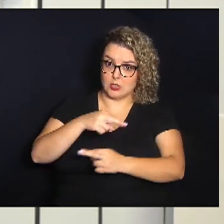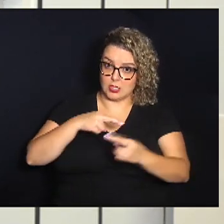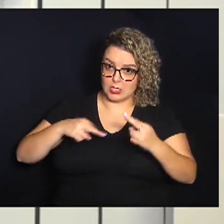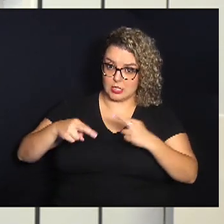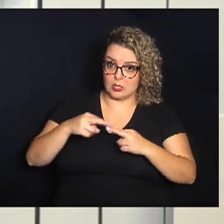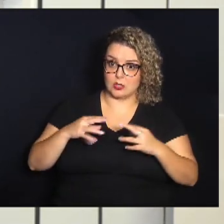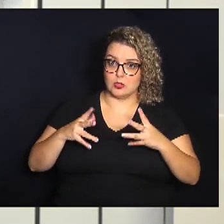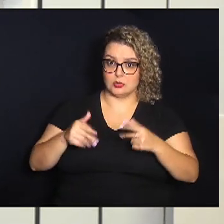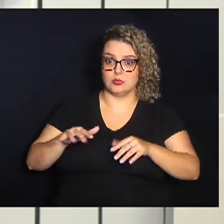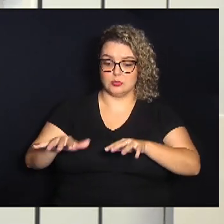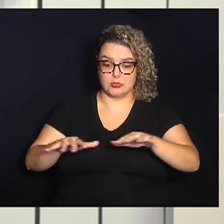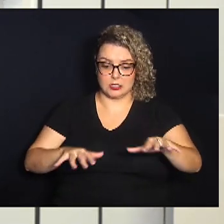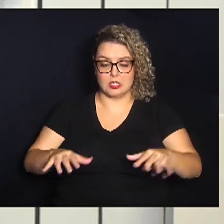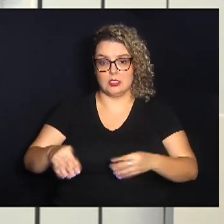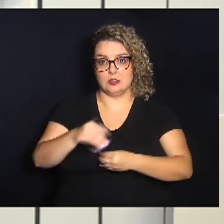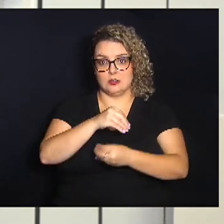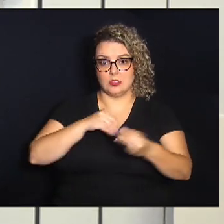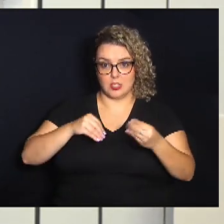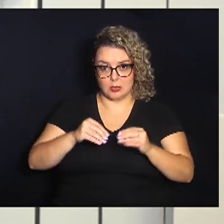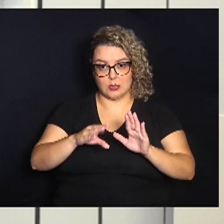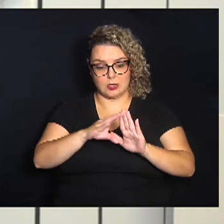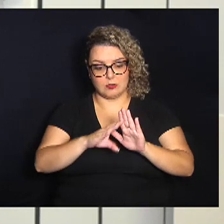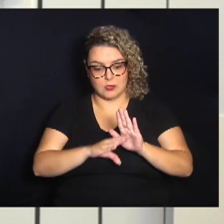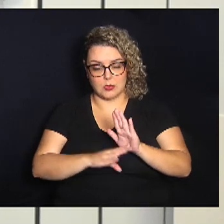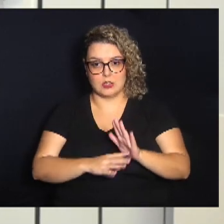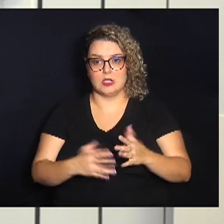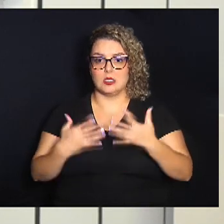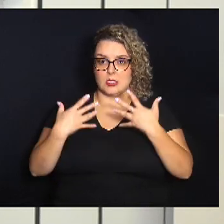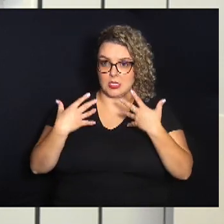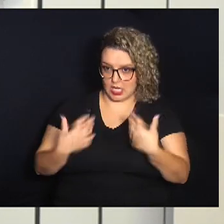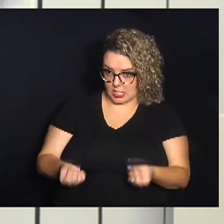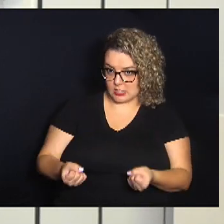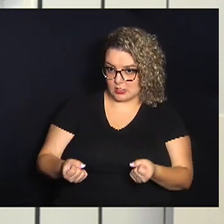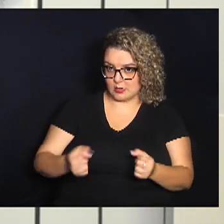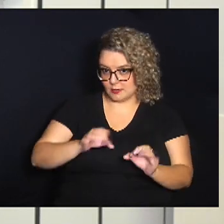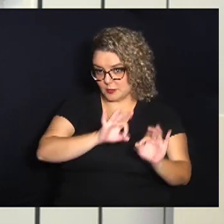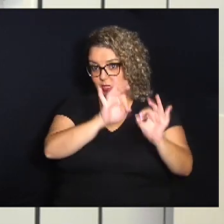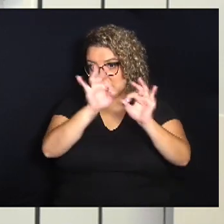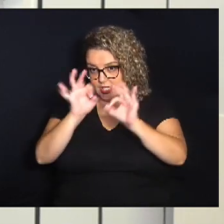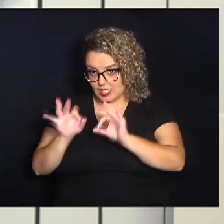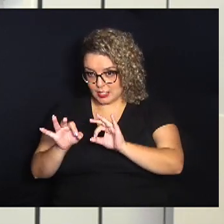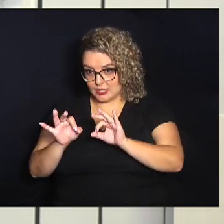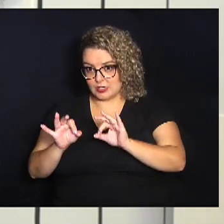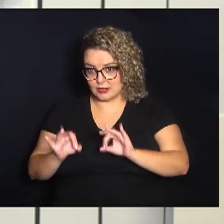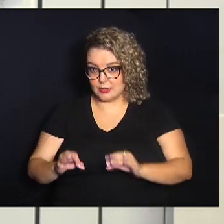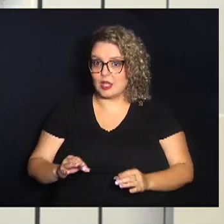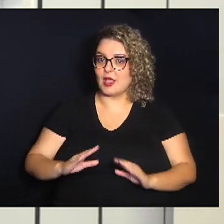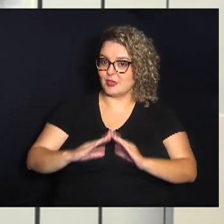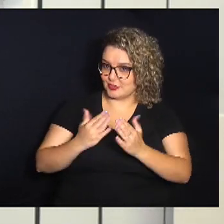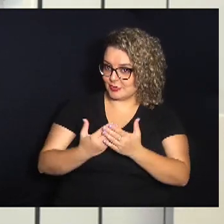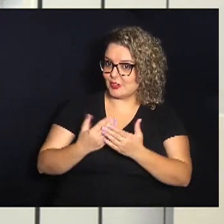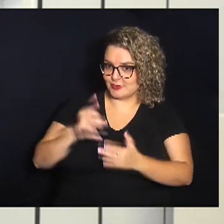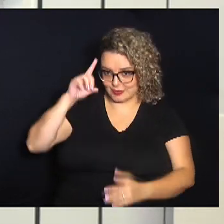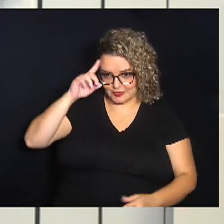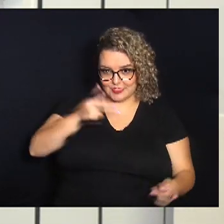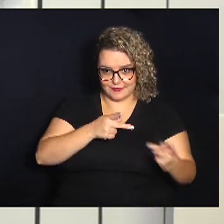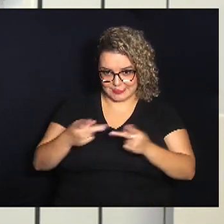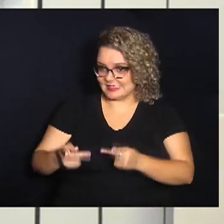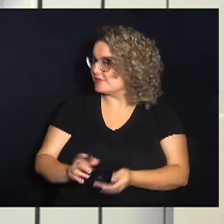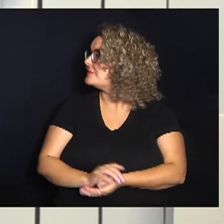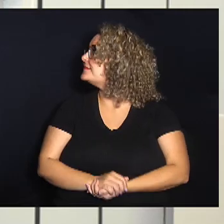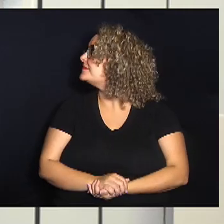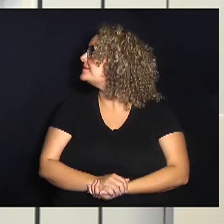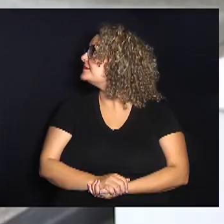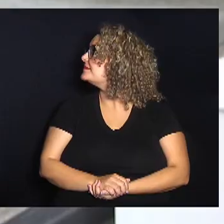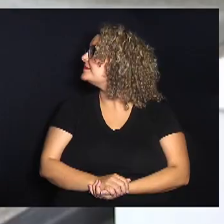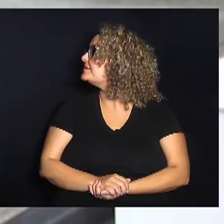outros setores envolvidos no programa e receber e acompanhar a escola no dia da visita.